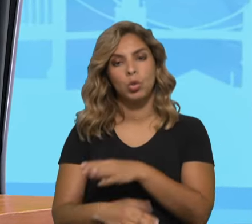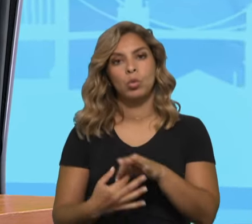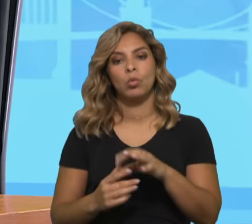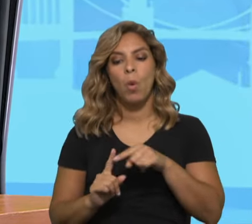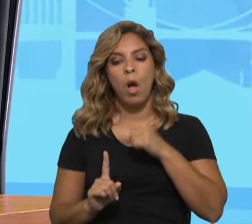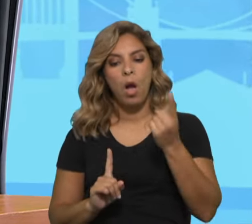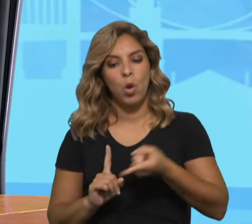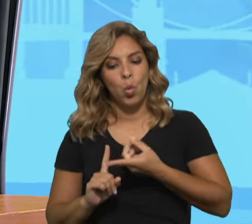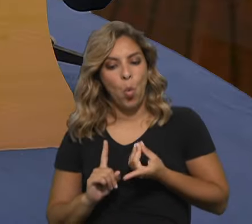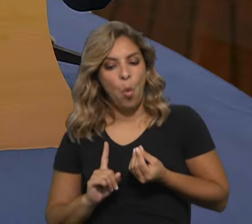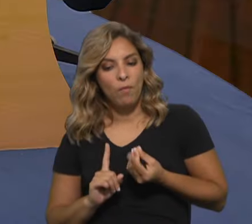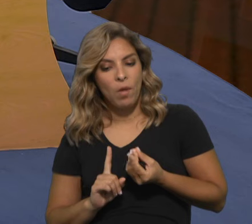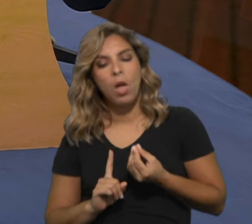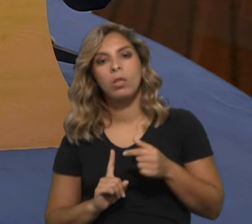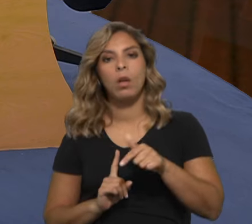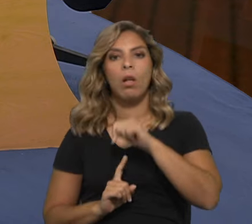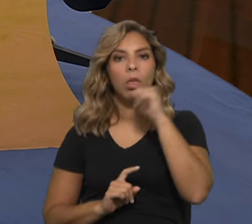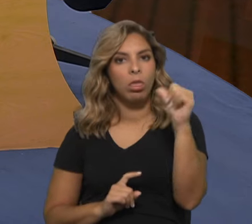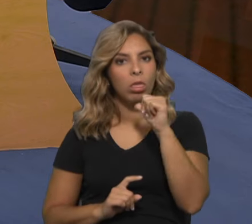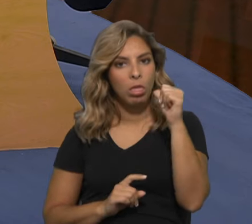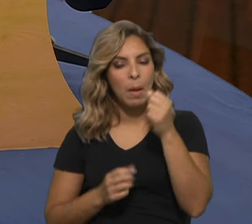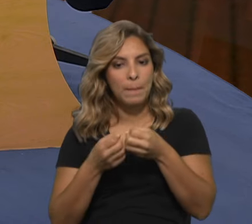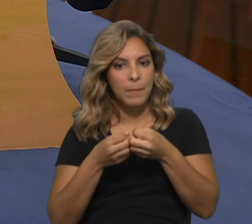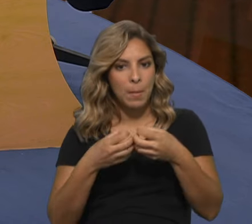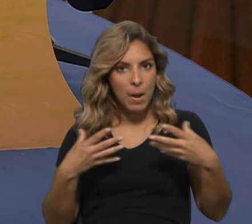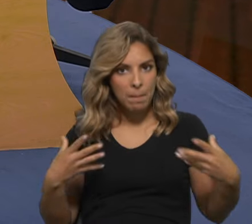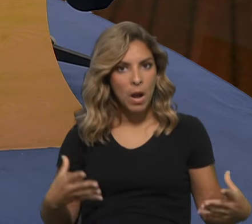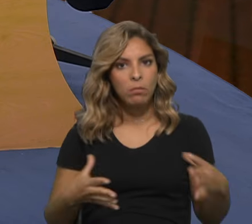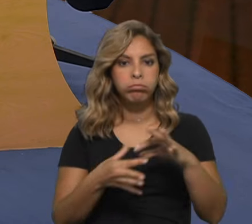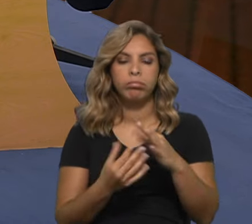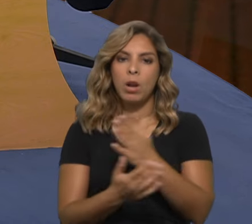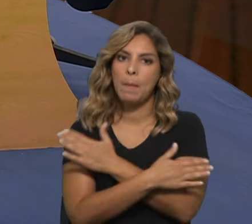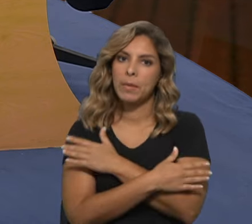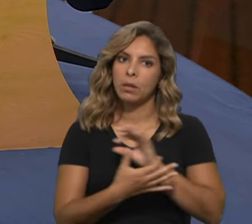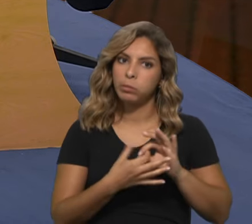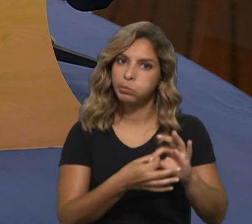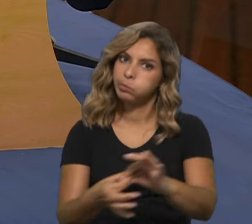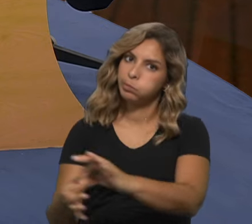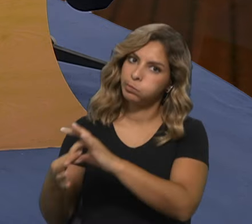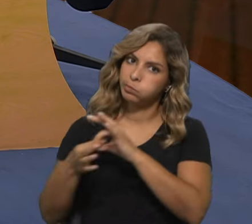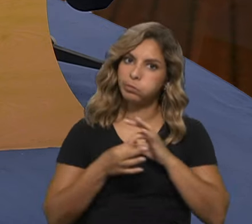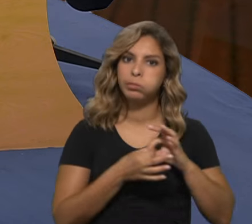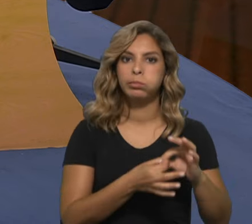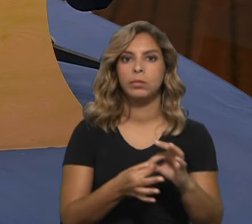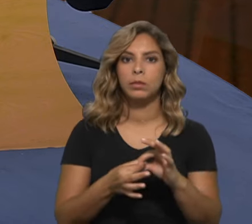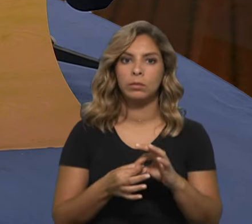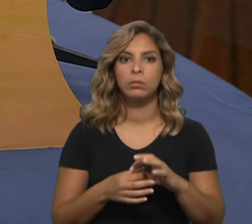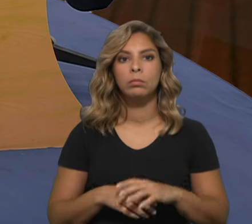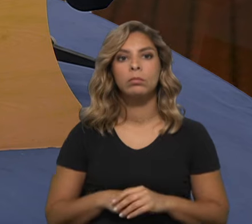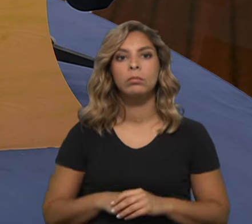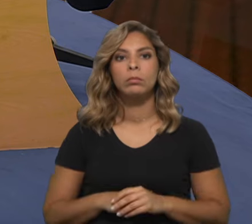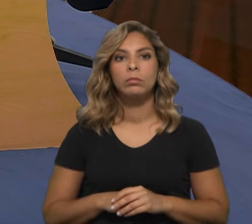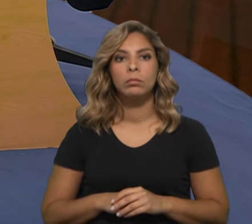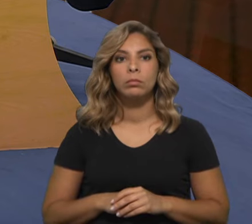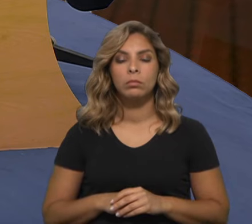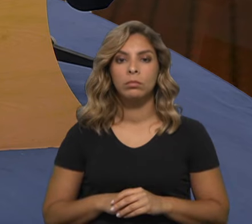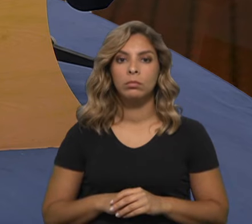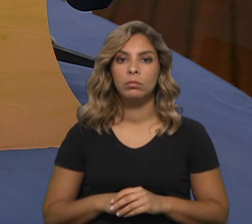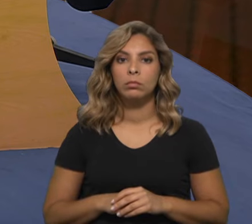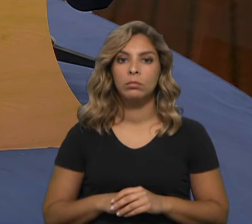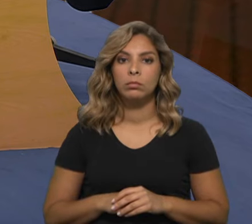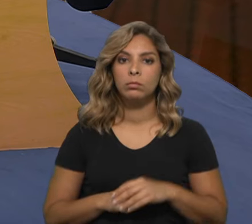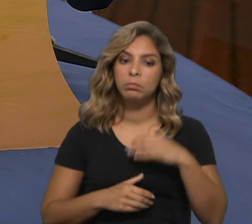vinha construindo esta rede de amizade entre os dirigentes das várias confissões religiosas.